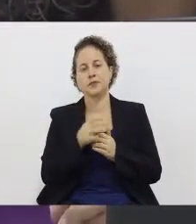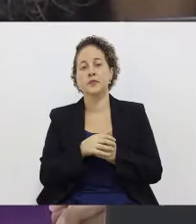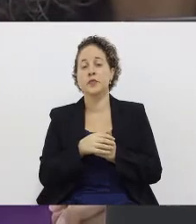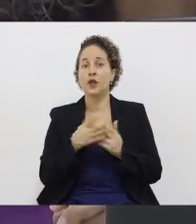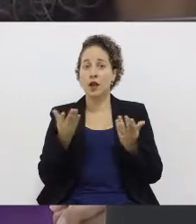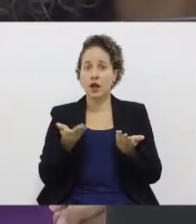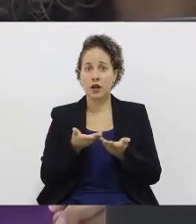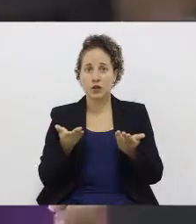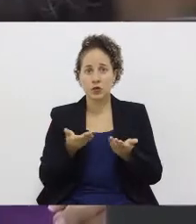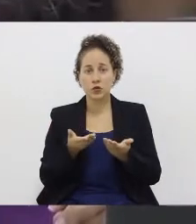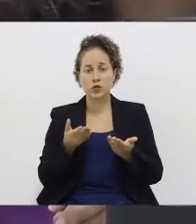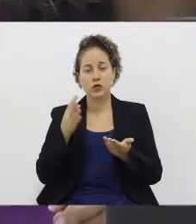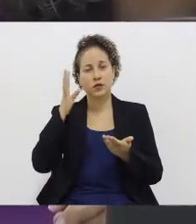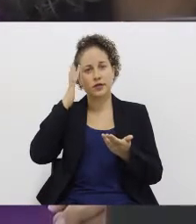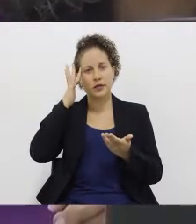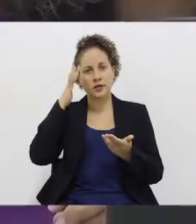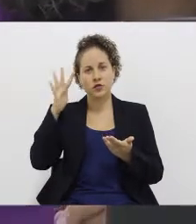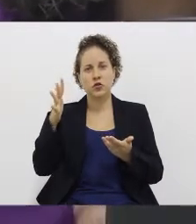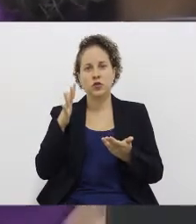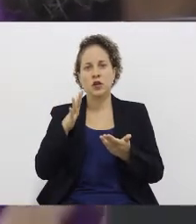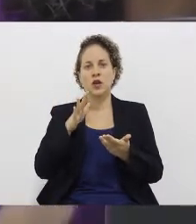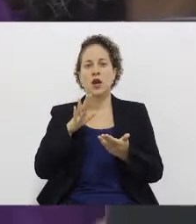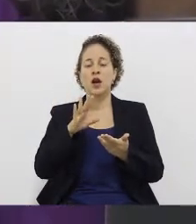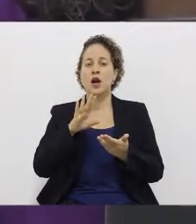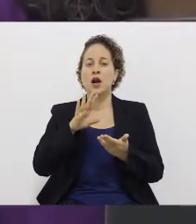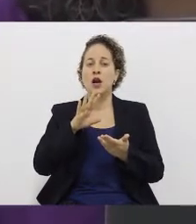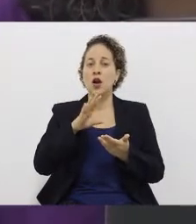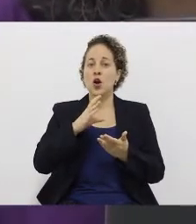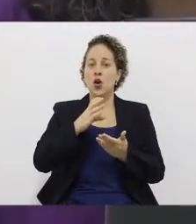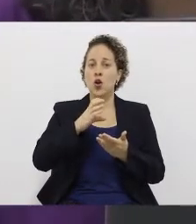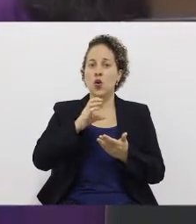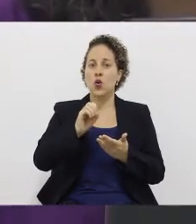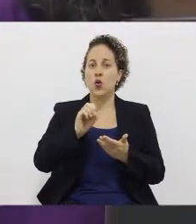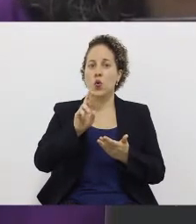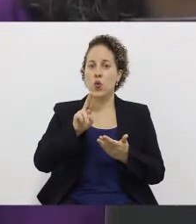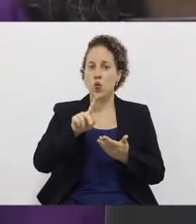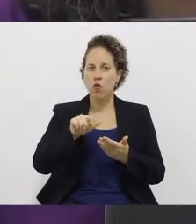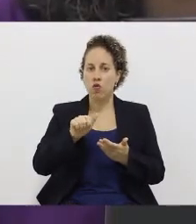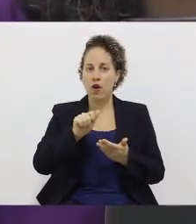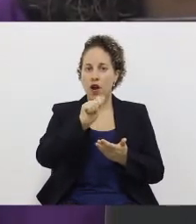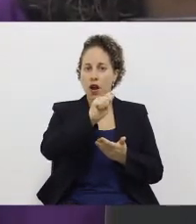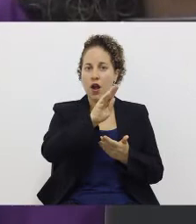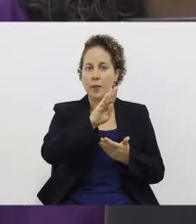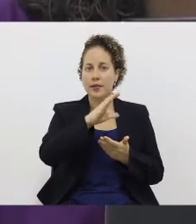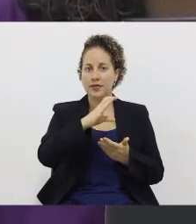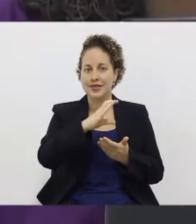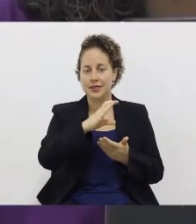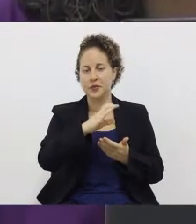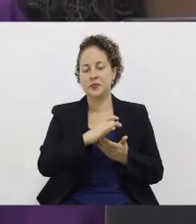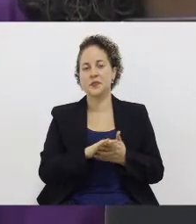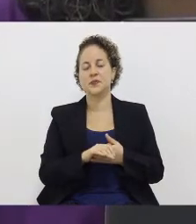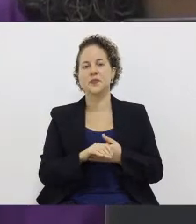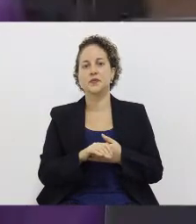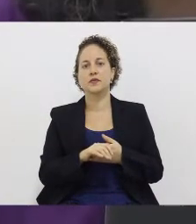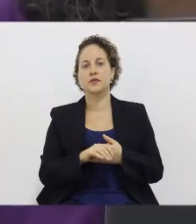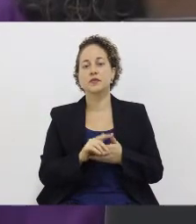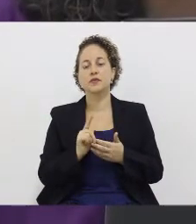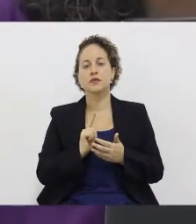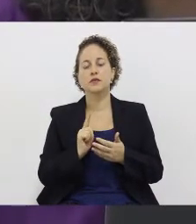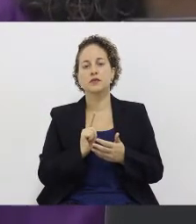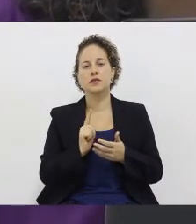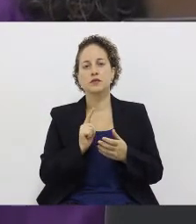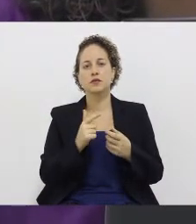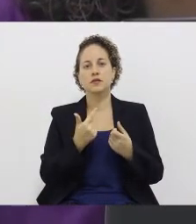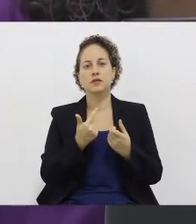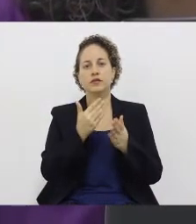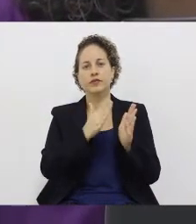Vamos aqui ao conceito de curva ABC. Vemos nesse gráfico que os itens que estão aqui